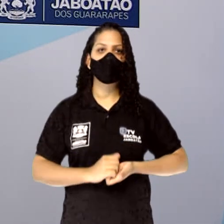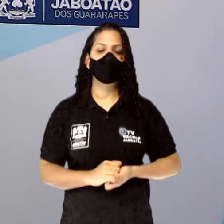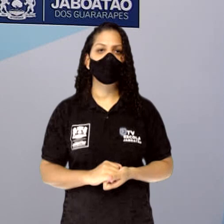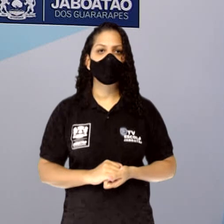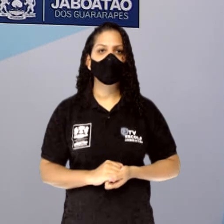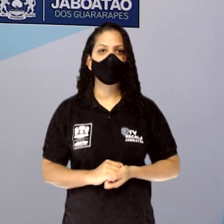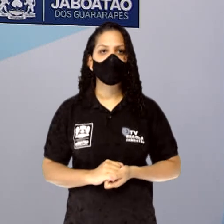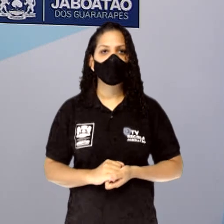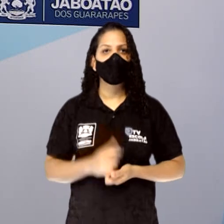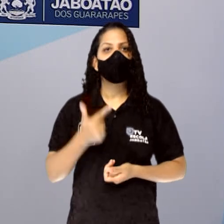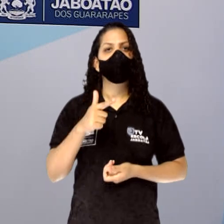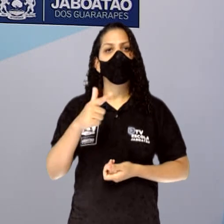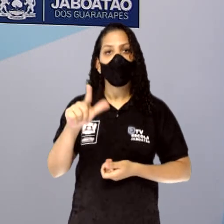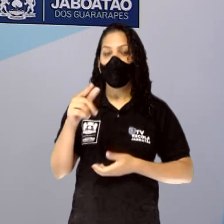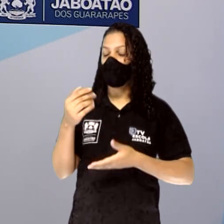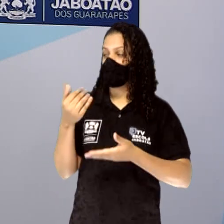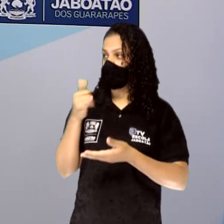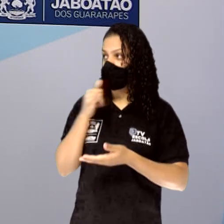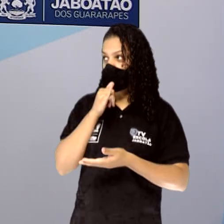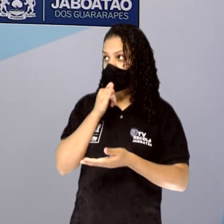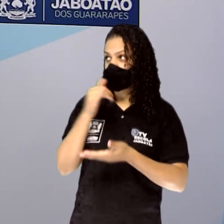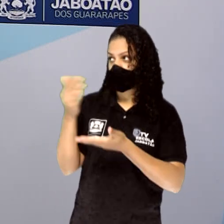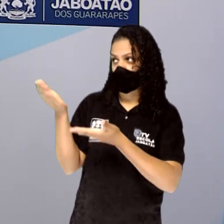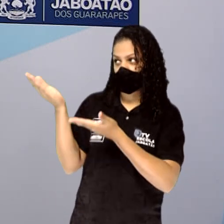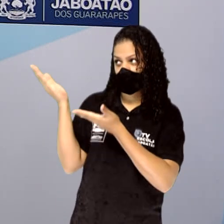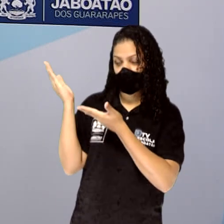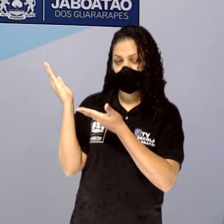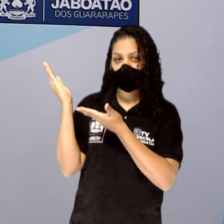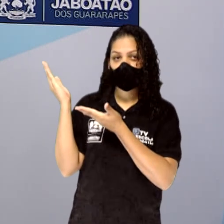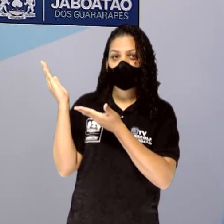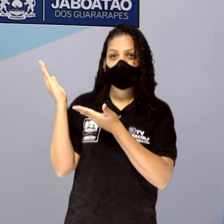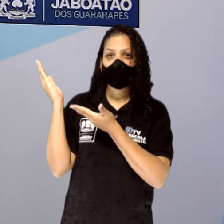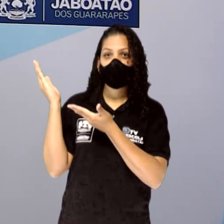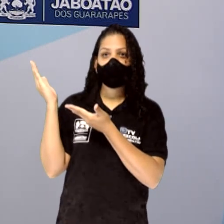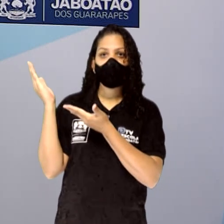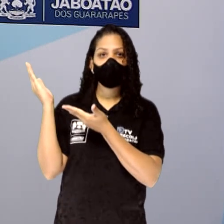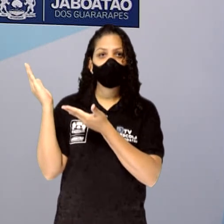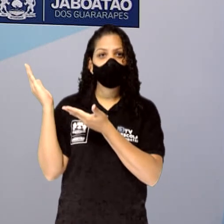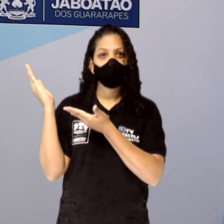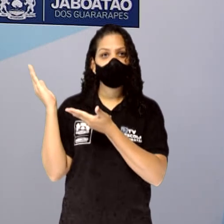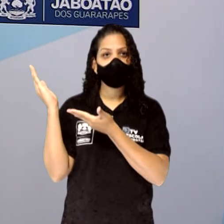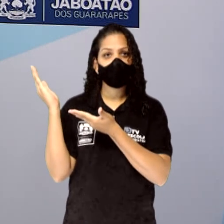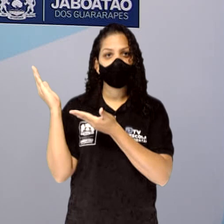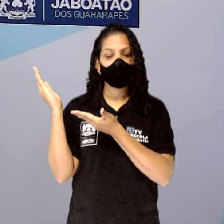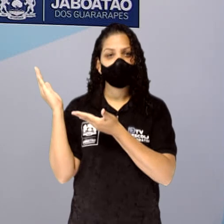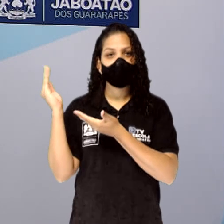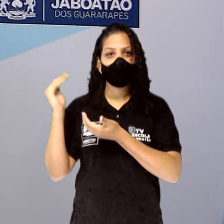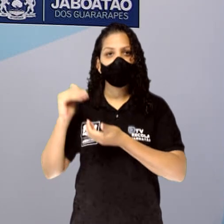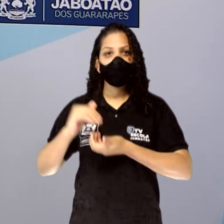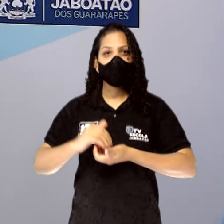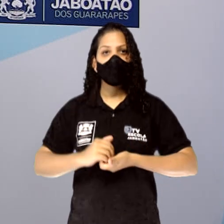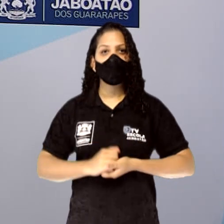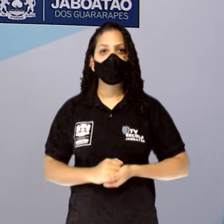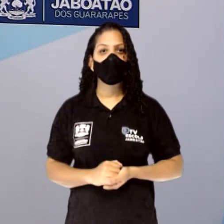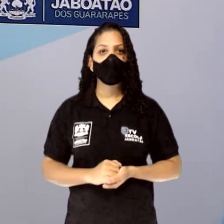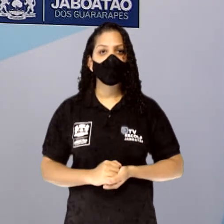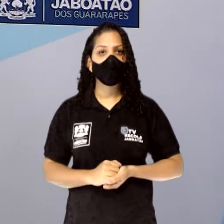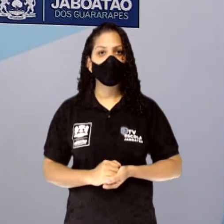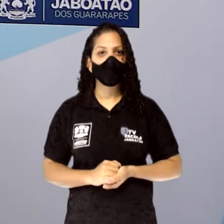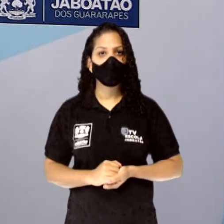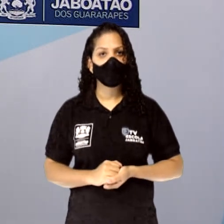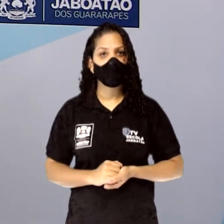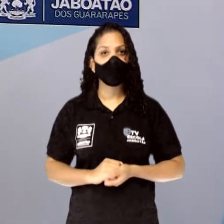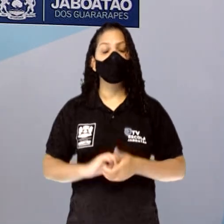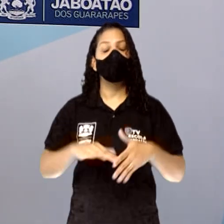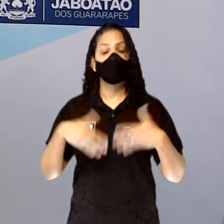are Argentinian. They are my cousins, Camila and Alejandra. They are